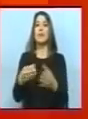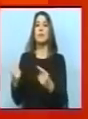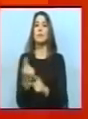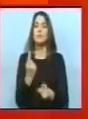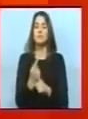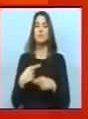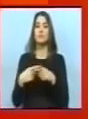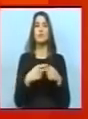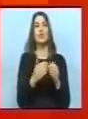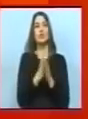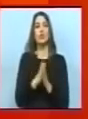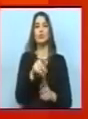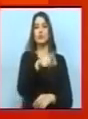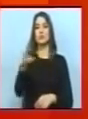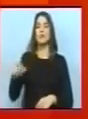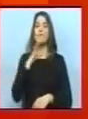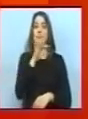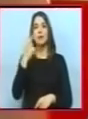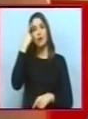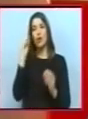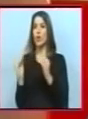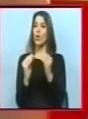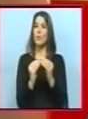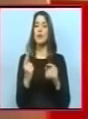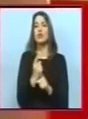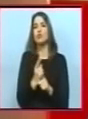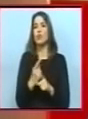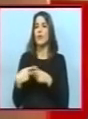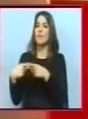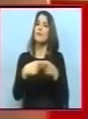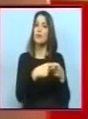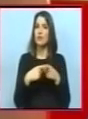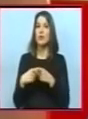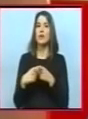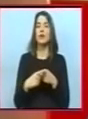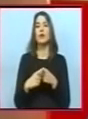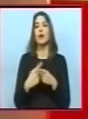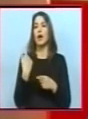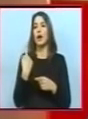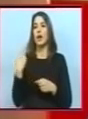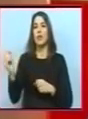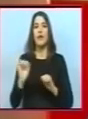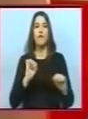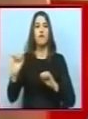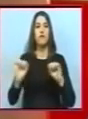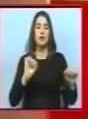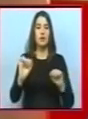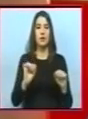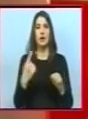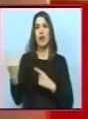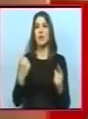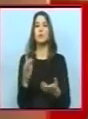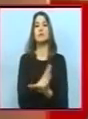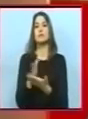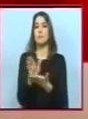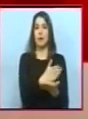os herdeiros decidem a tal divisão das coisas comuns, em que cada herdeiro vai ficar com os seus bens separados